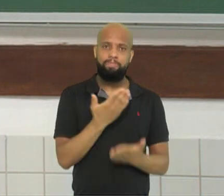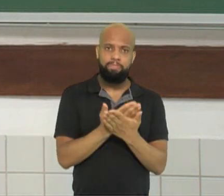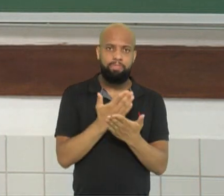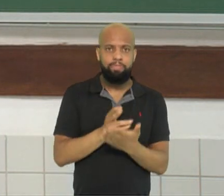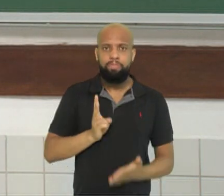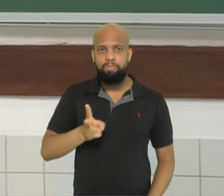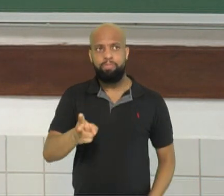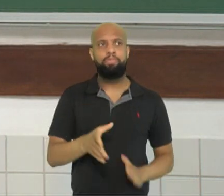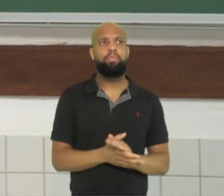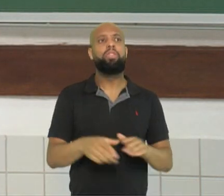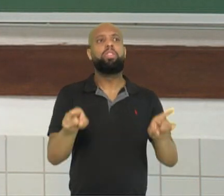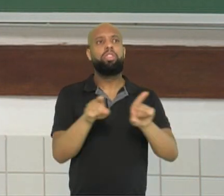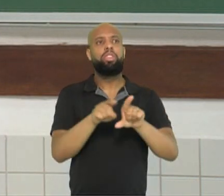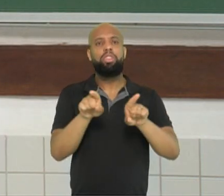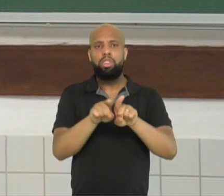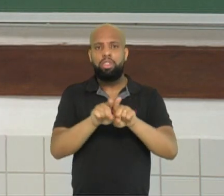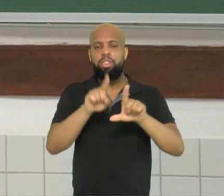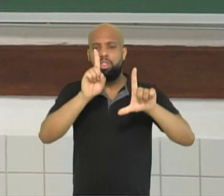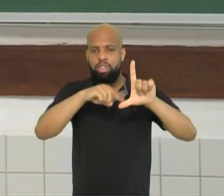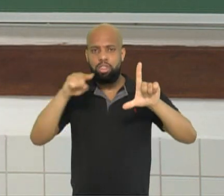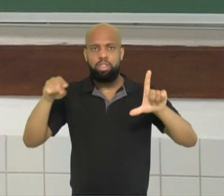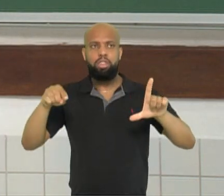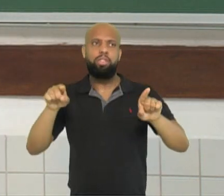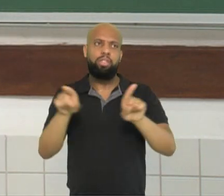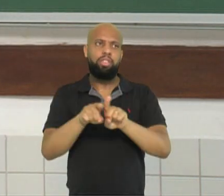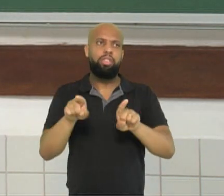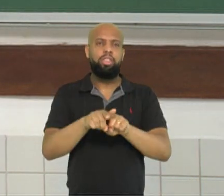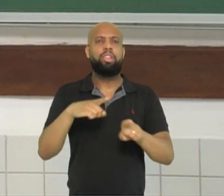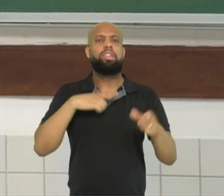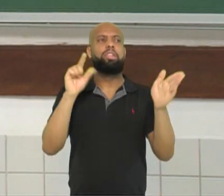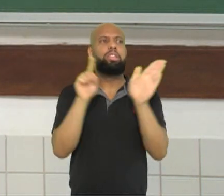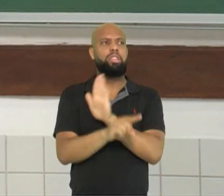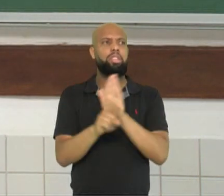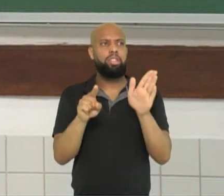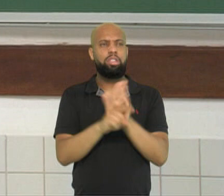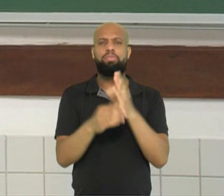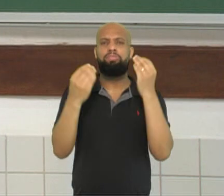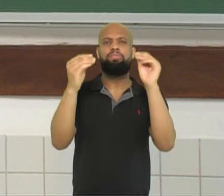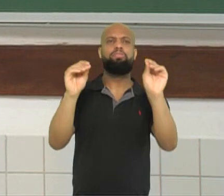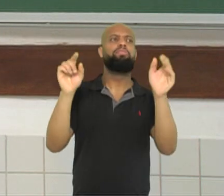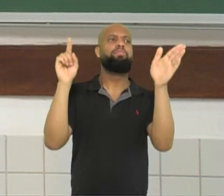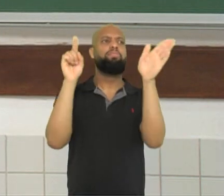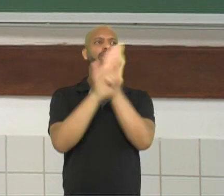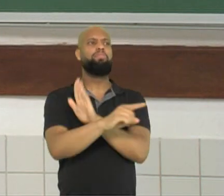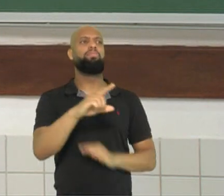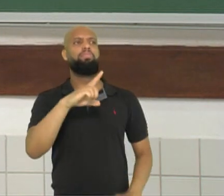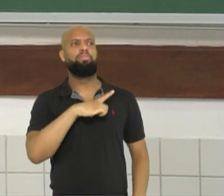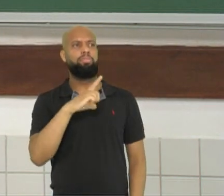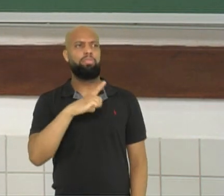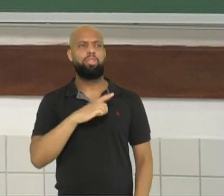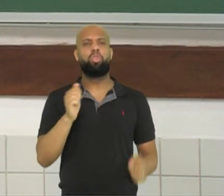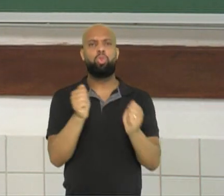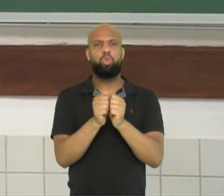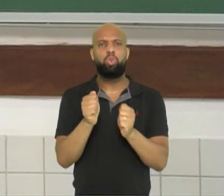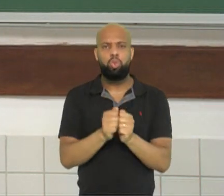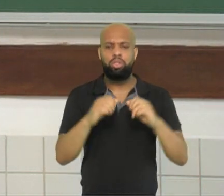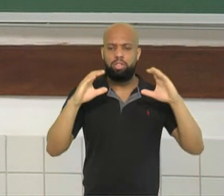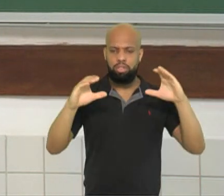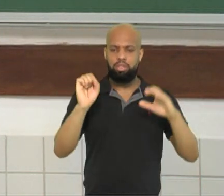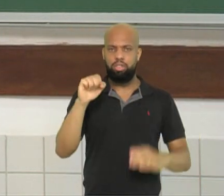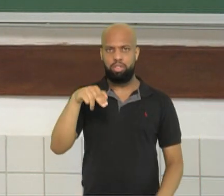seno, ainda o gráfico da função seno e uma situação problema ali, eu coloquei situações problemas envolvendo a função